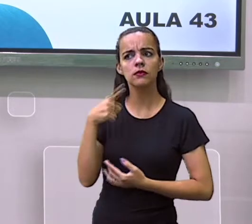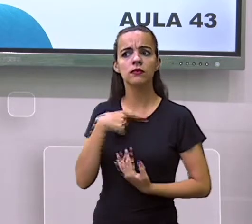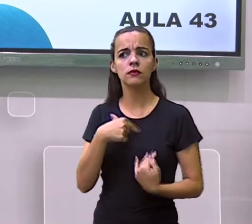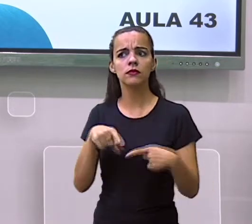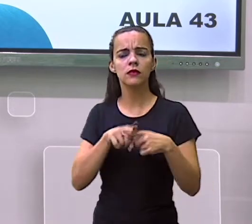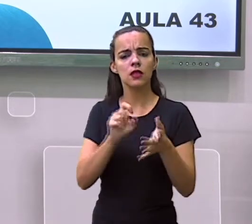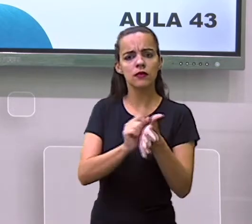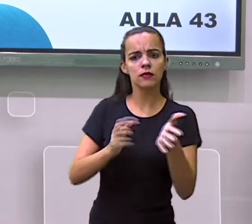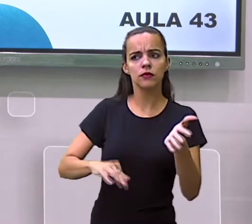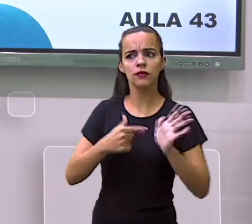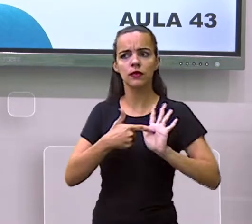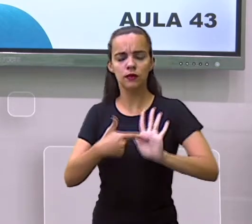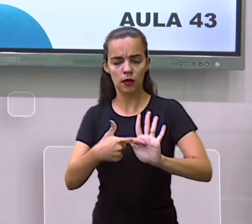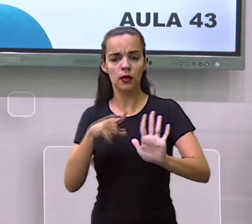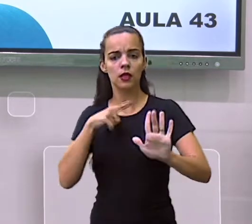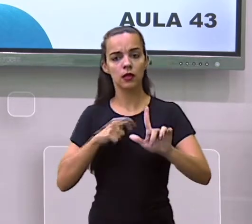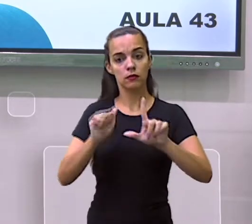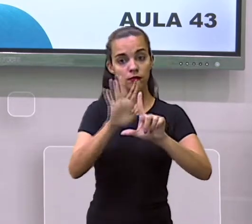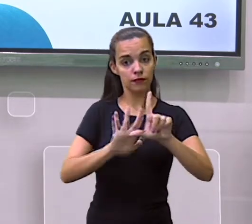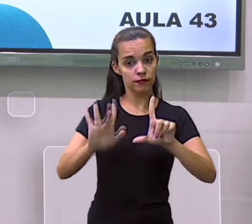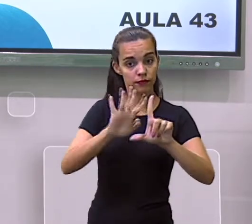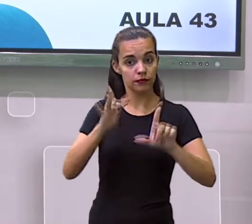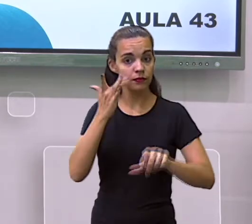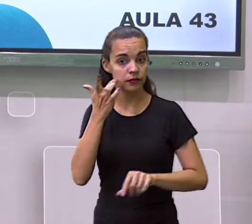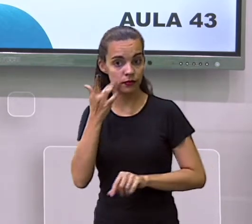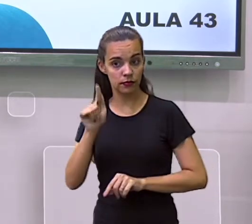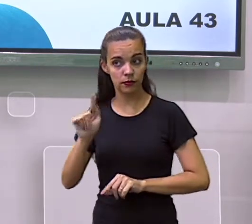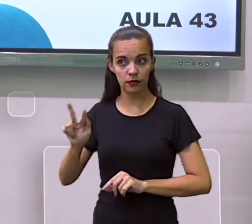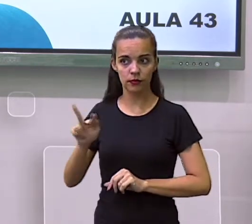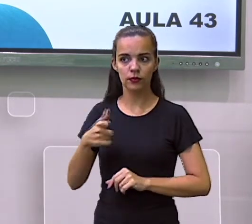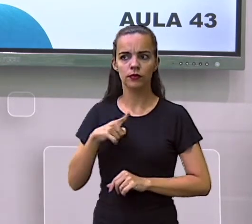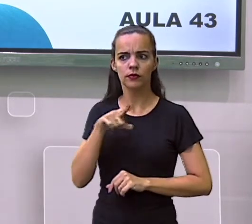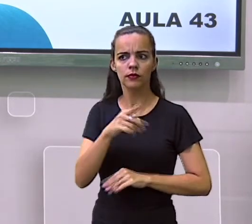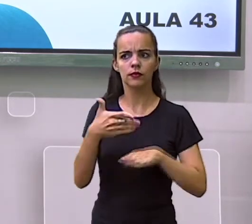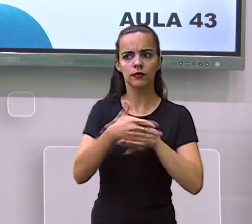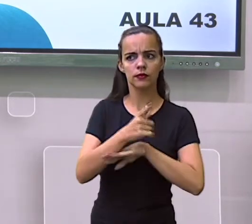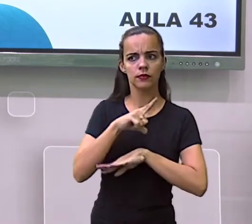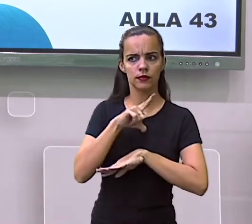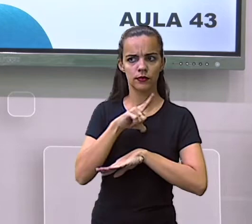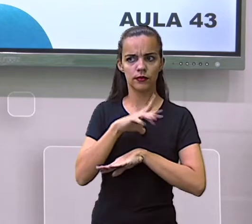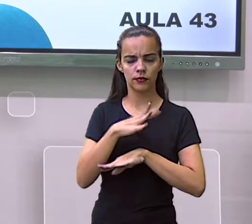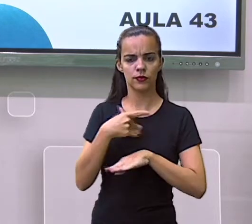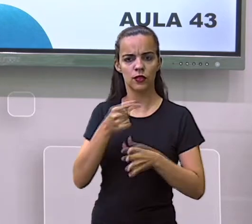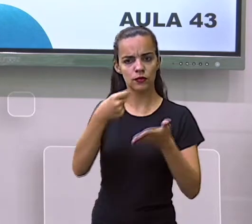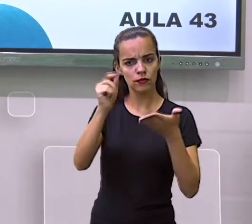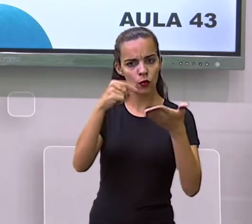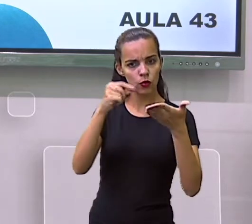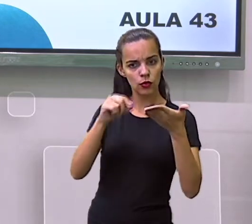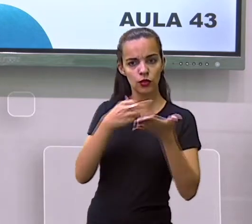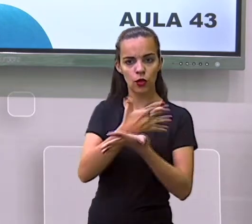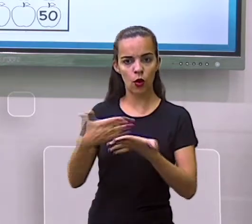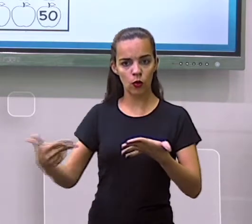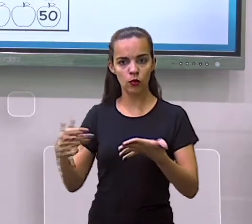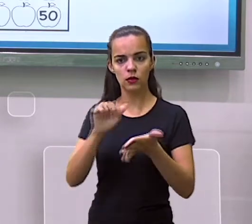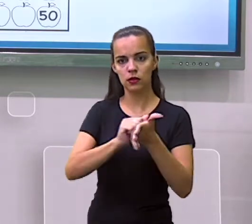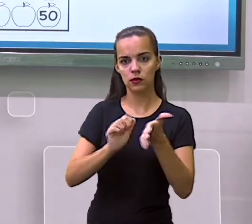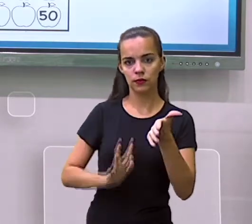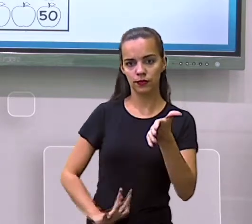foram expostas na plataforma SMED EV. Vamos juntos corrigir algumas atividades. Vamos